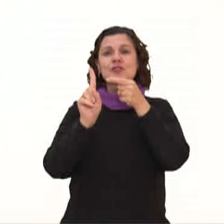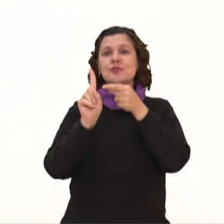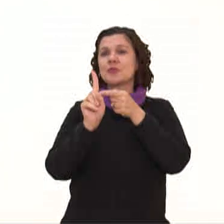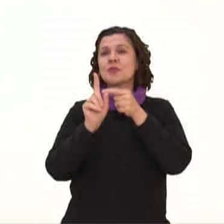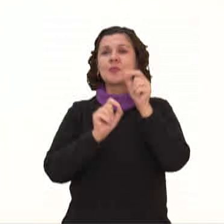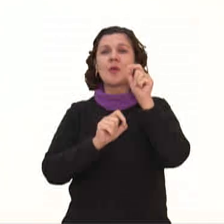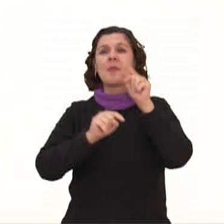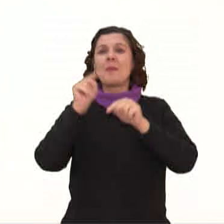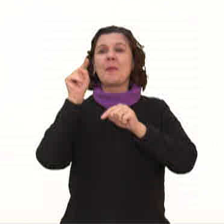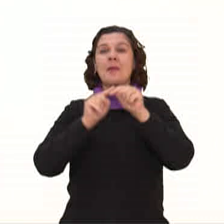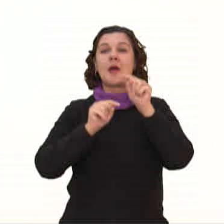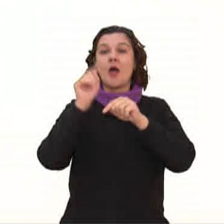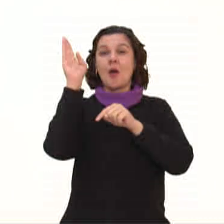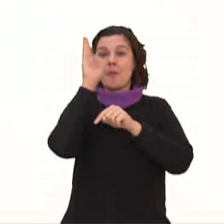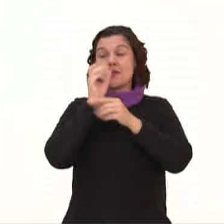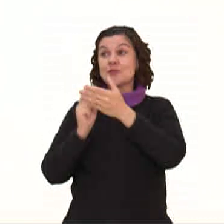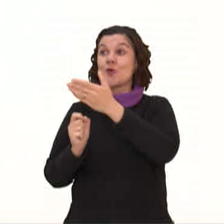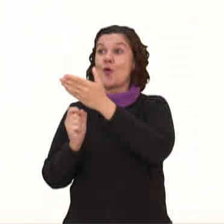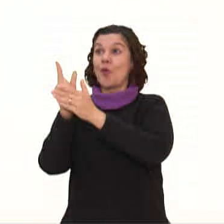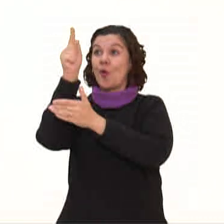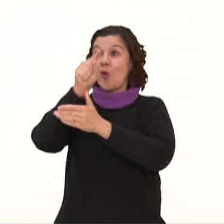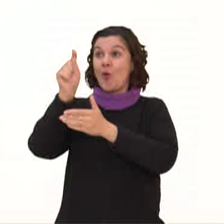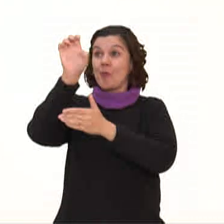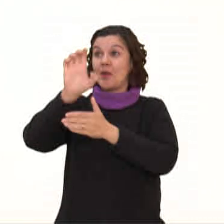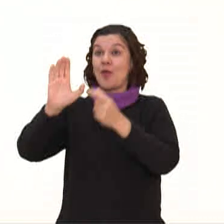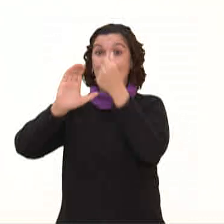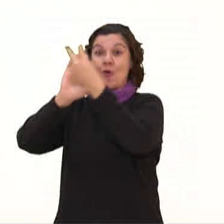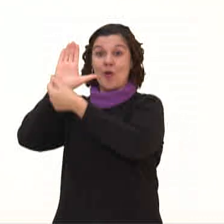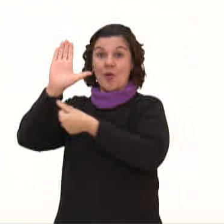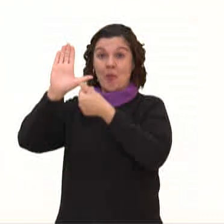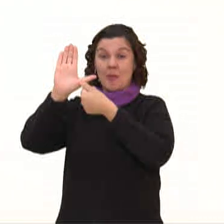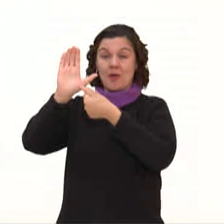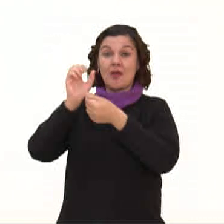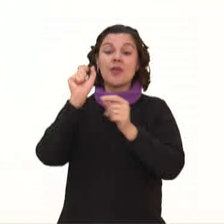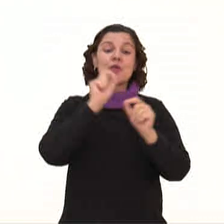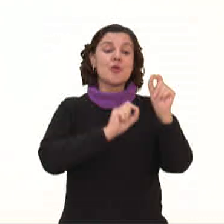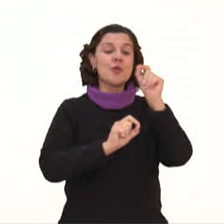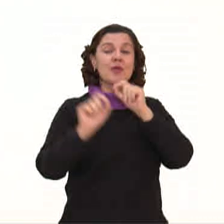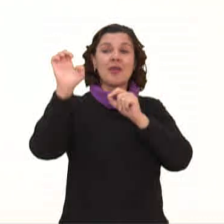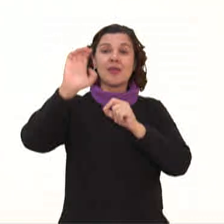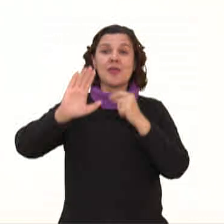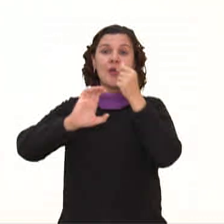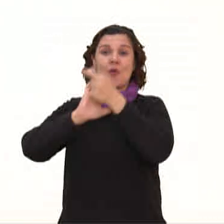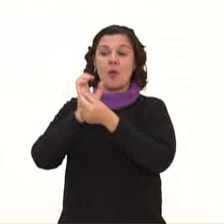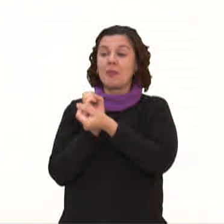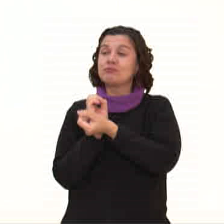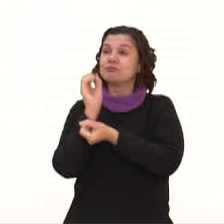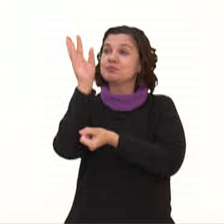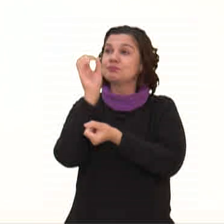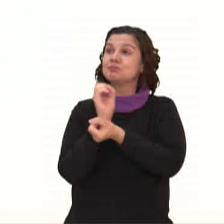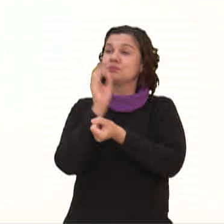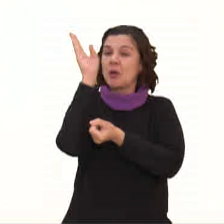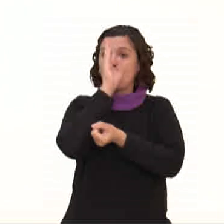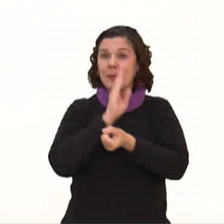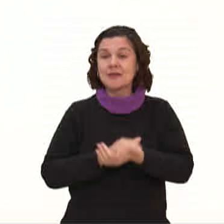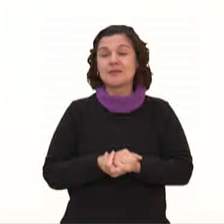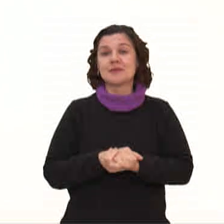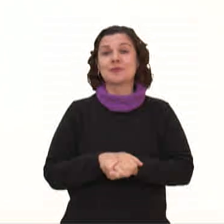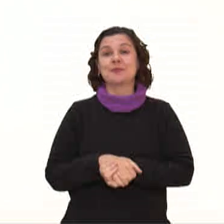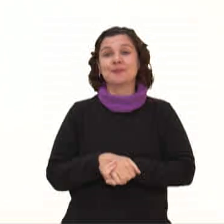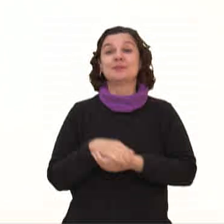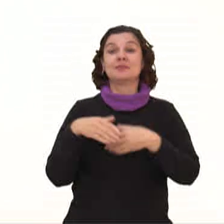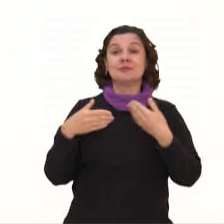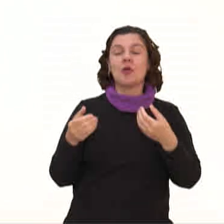explique que tipo de produto o Brasil compra da União Europeia e que tipo de produto ele exporta, né? A questão da importação e a